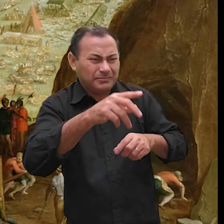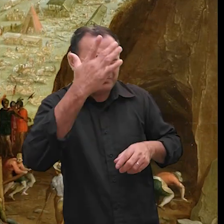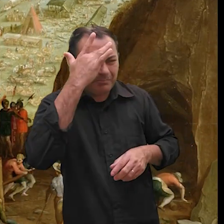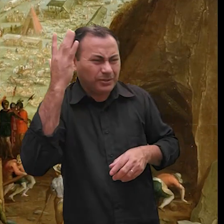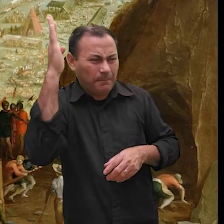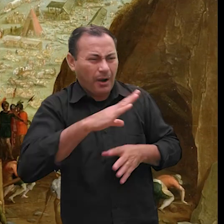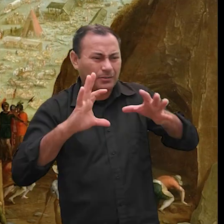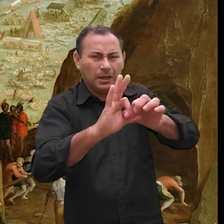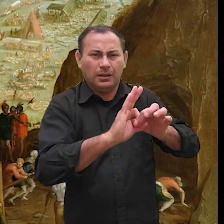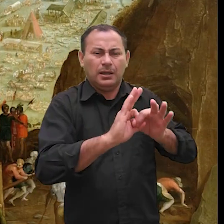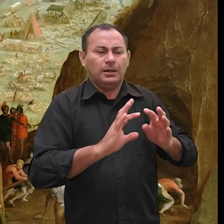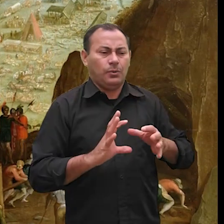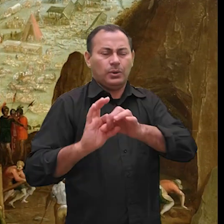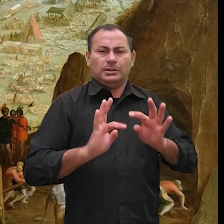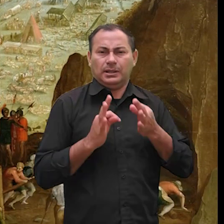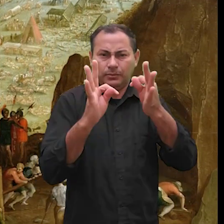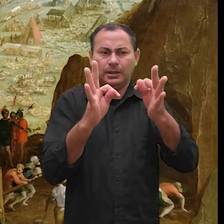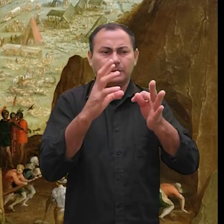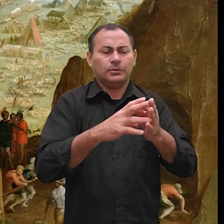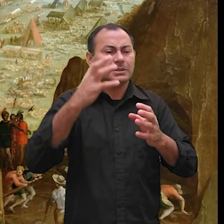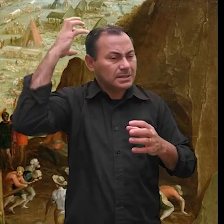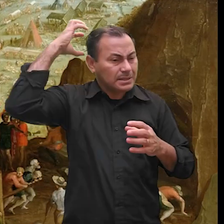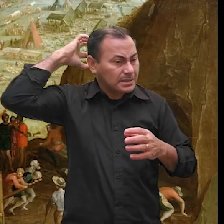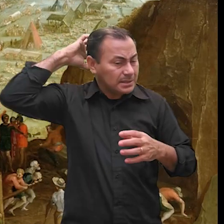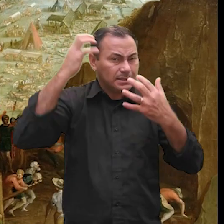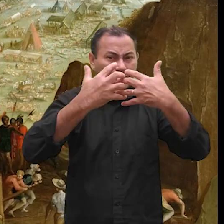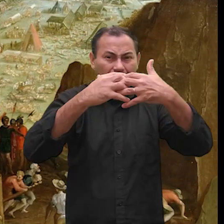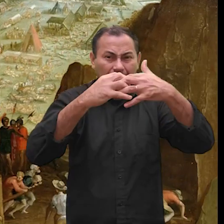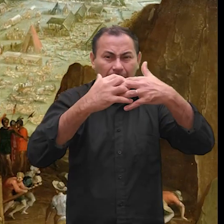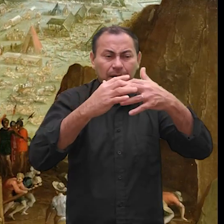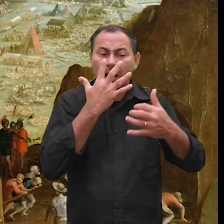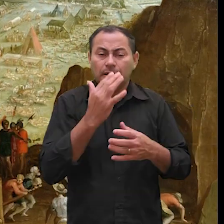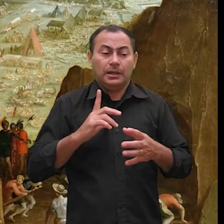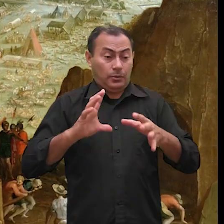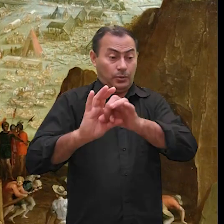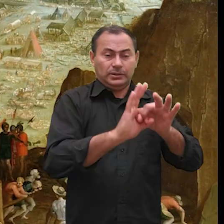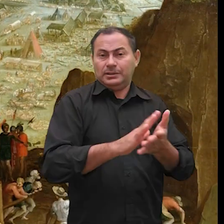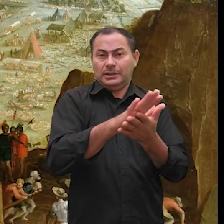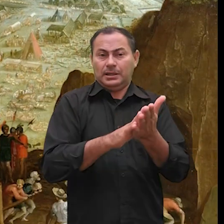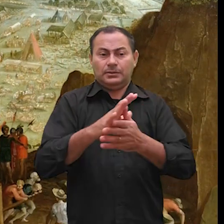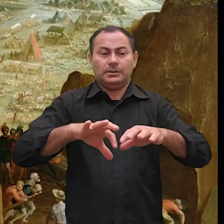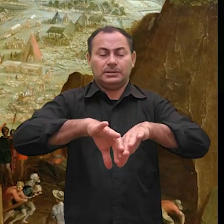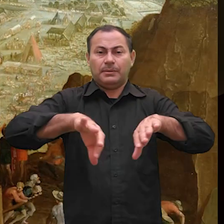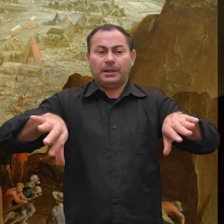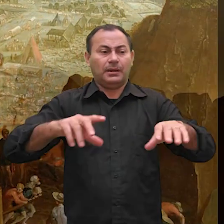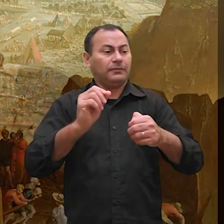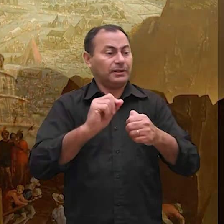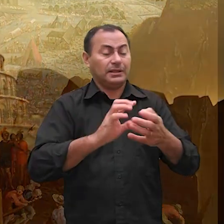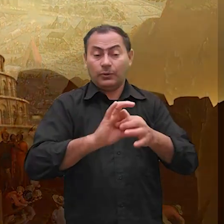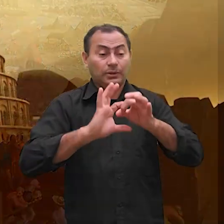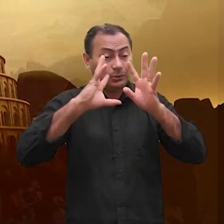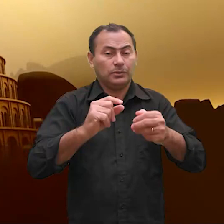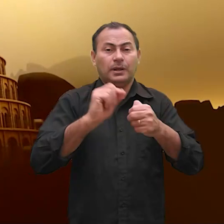aqueles perversos se juntando, unindo suas tecnologias e seus cérebros, achando que se estiverem unidos não há nada que não